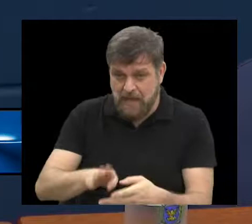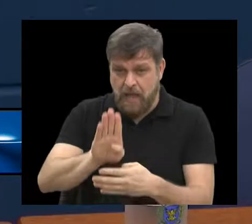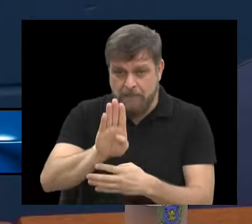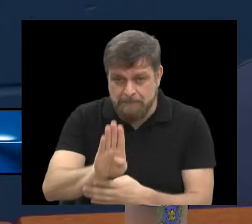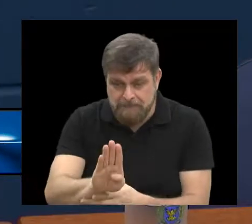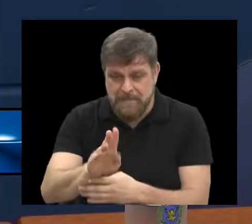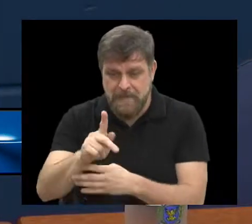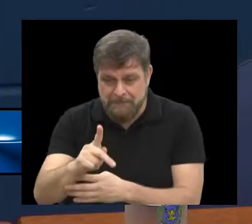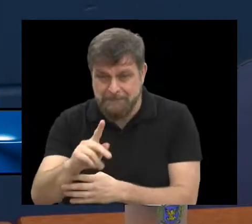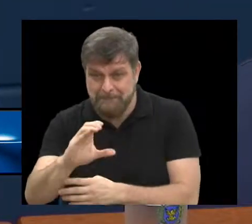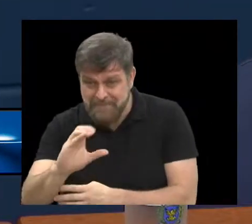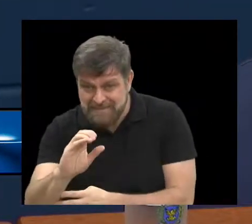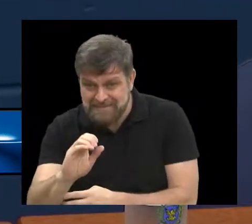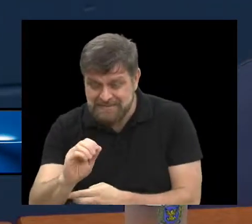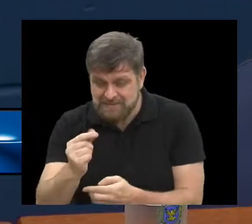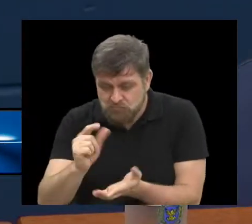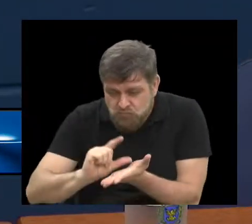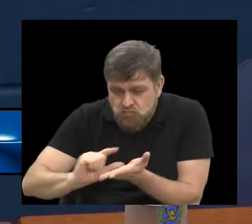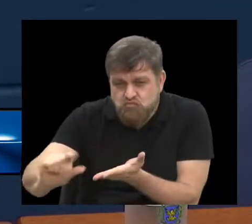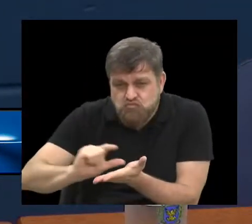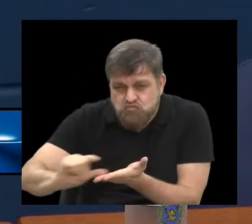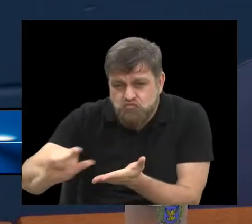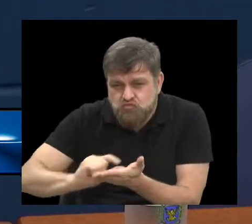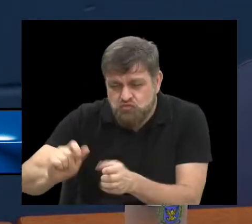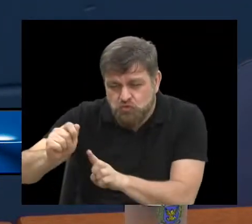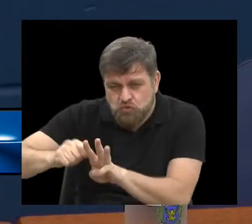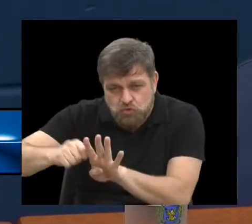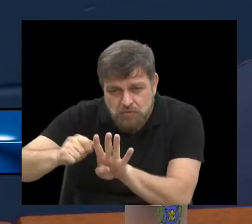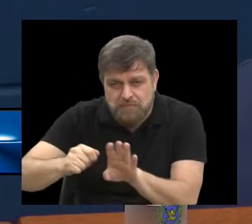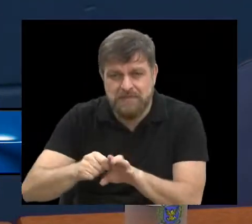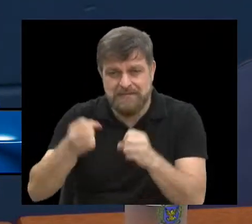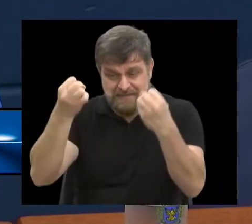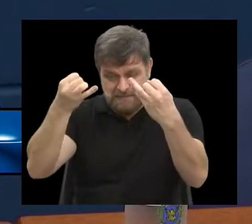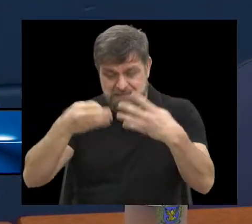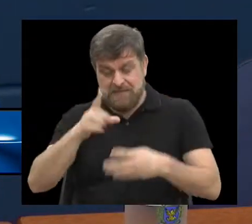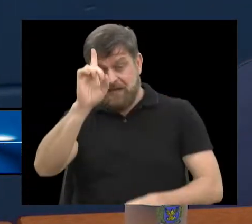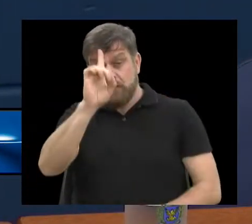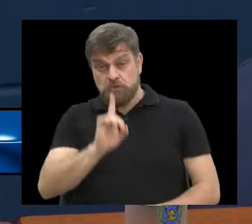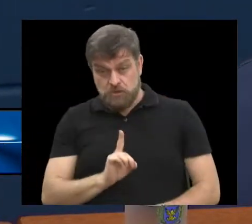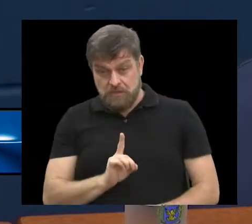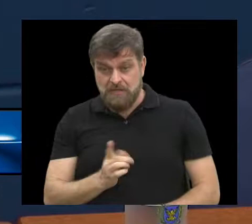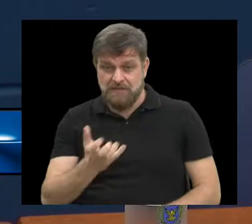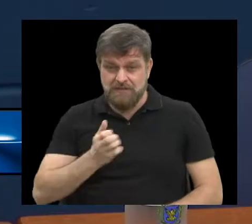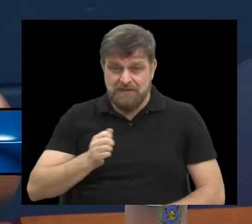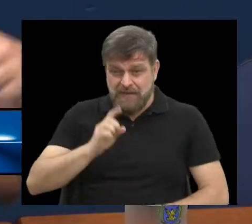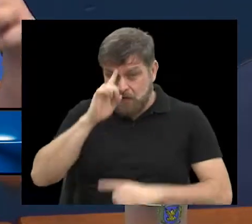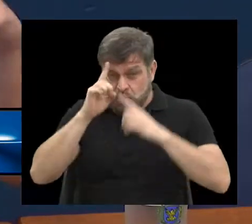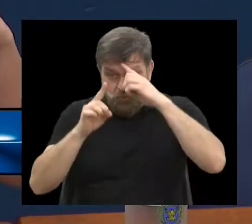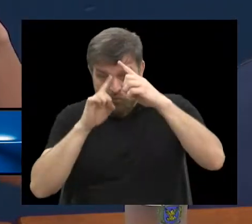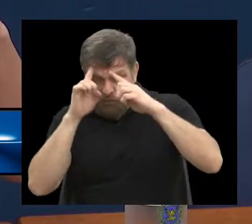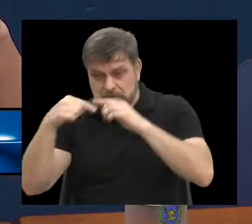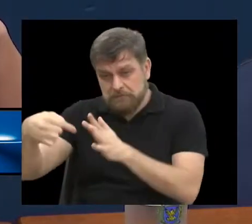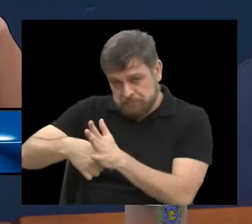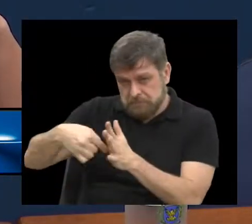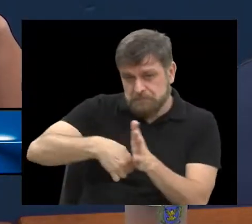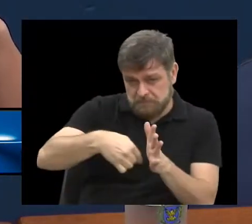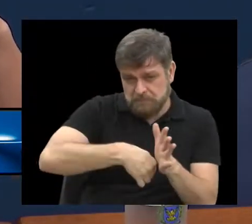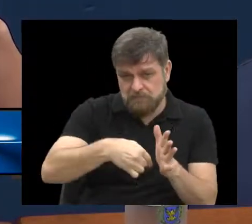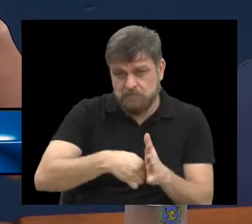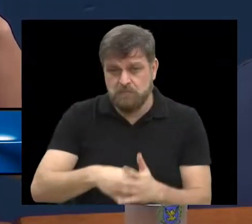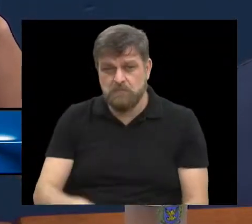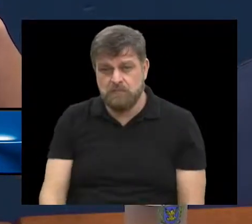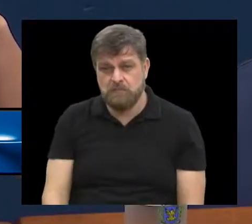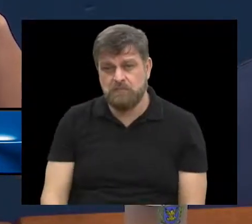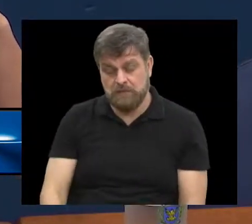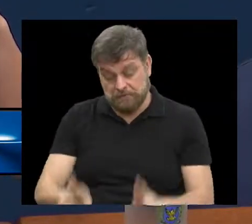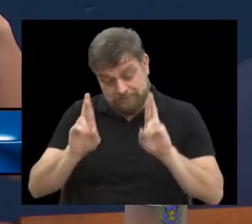aposentadoria da pessoa com deficiência, falar de direitos, espero esclarecer dúvidas, se houver. Então, aí,